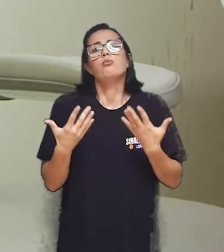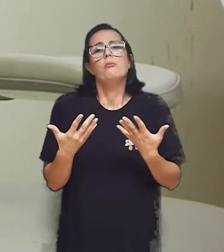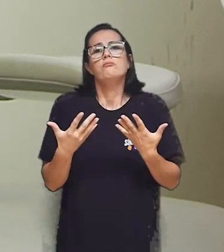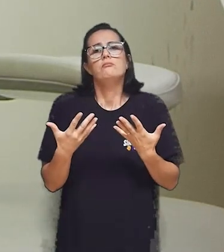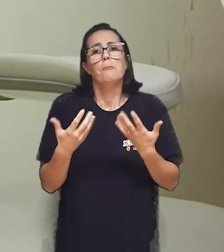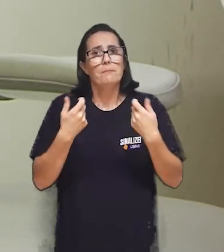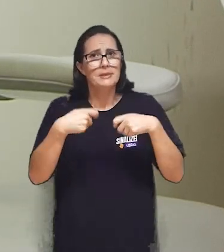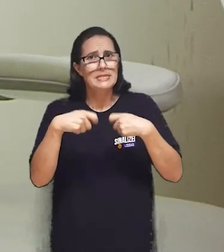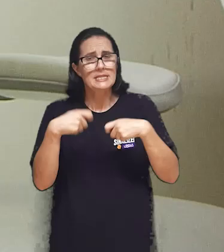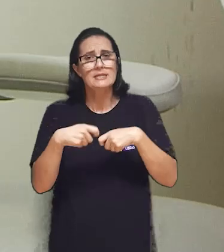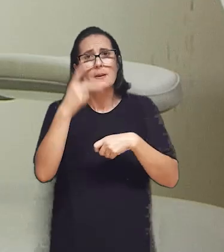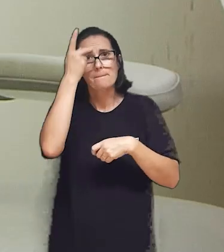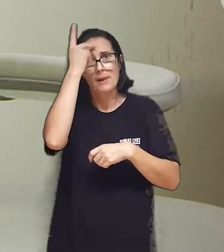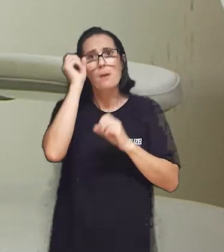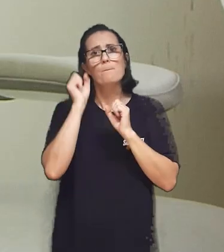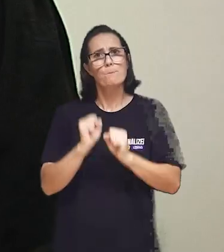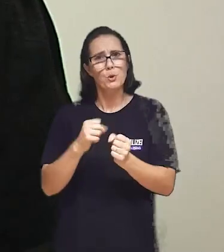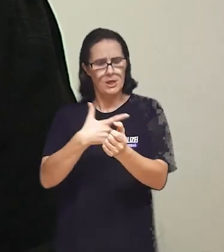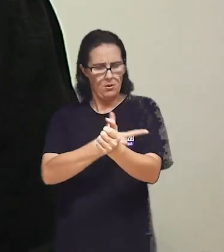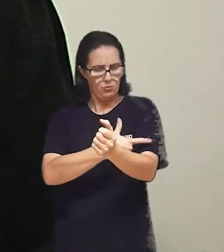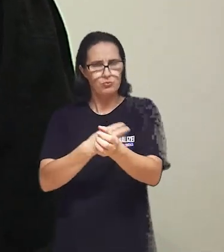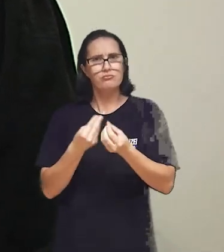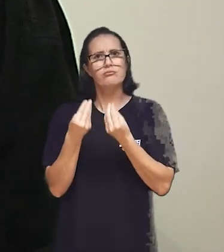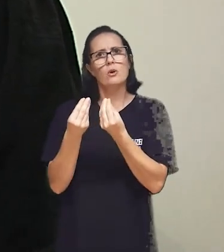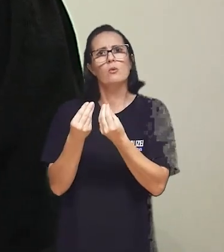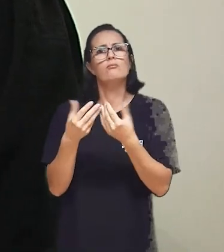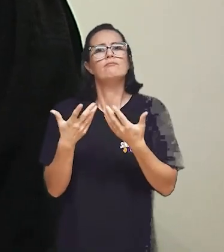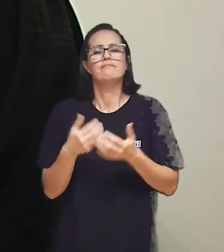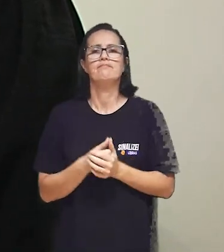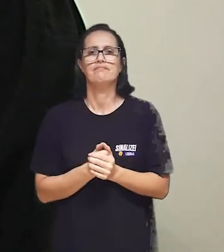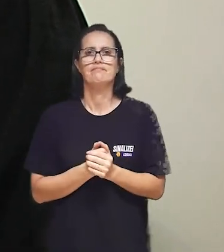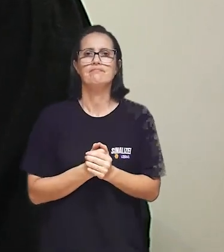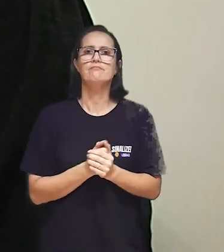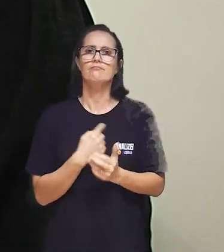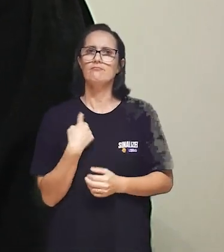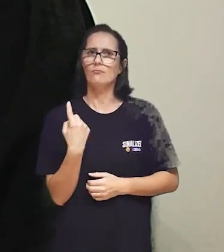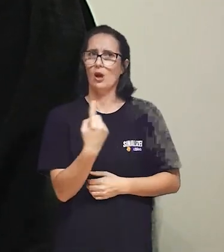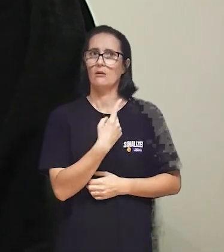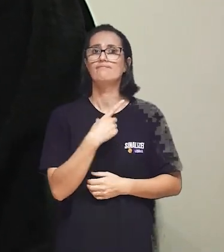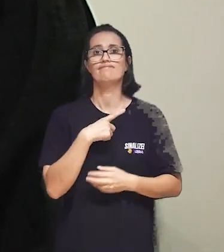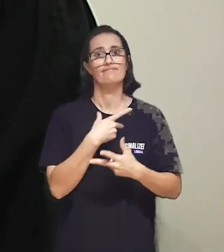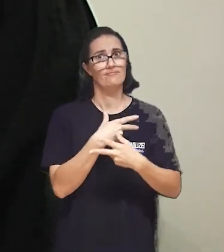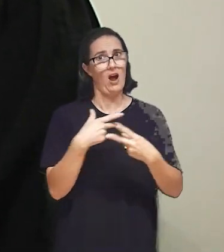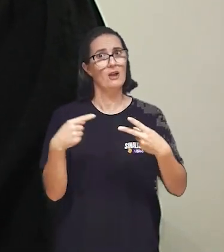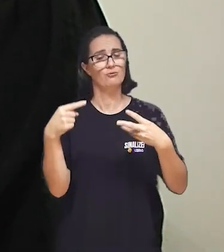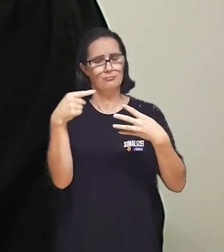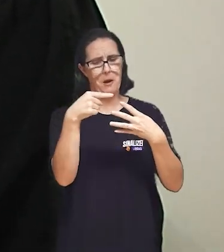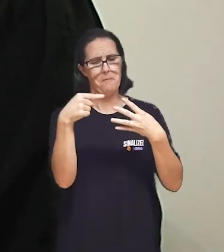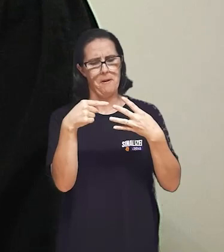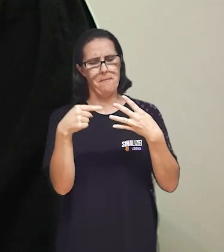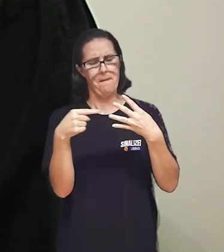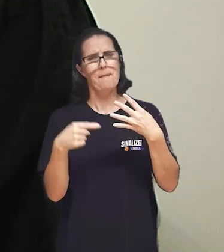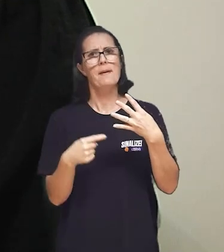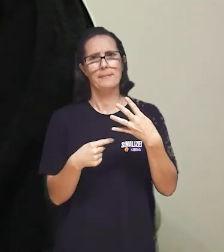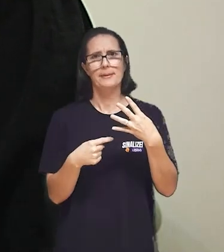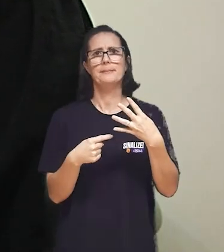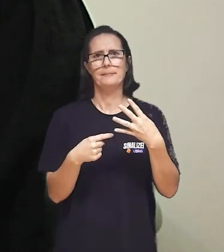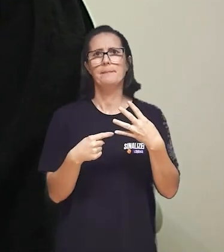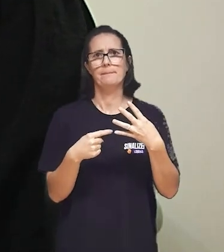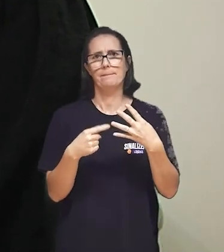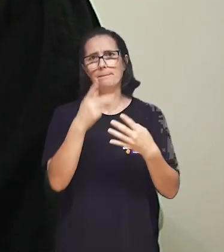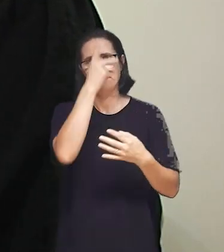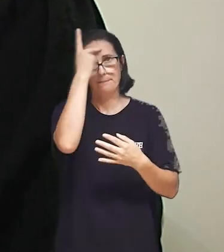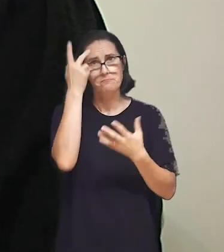para alguém se tornar um doador de sangue? Então, Joel, nós temos vários critérios que precisam ser atendidos pelos candidatos